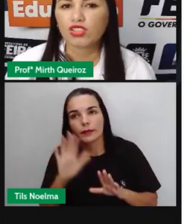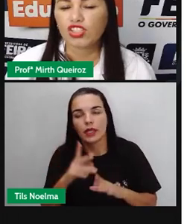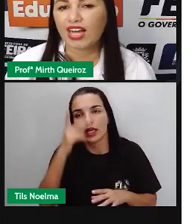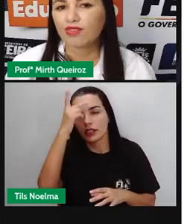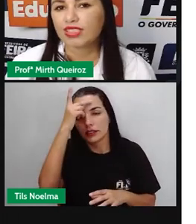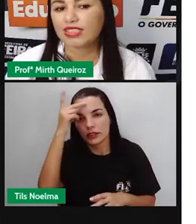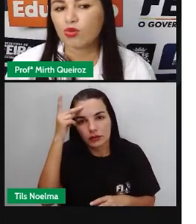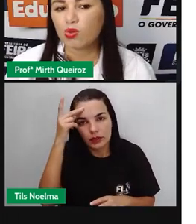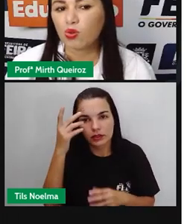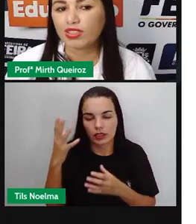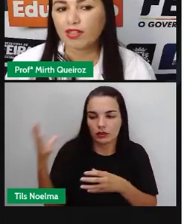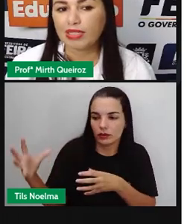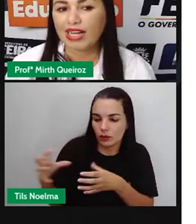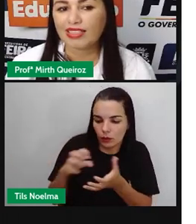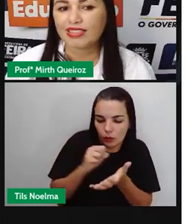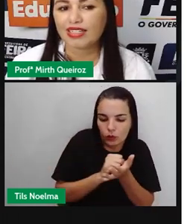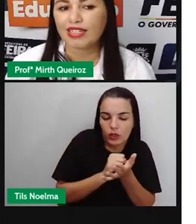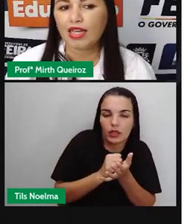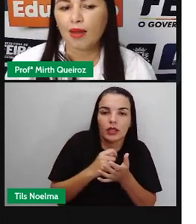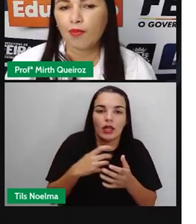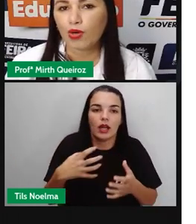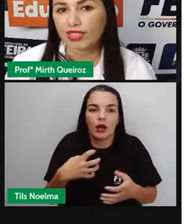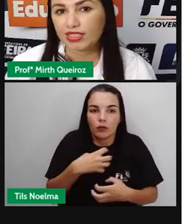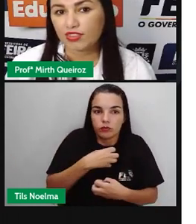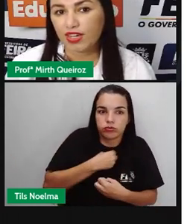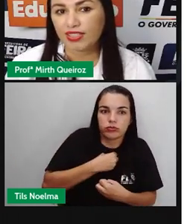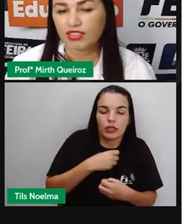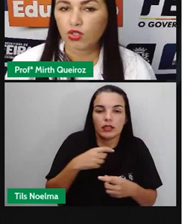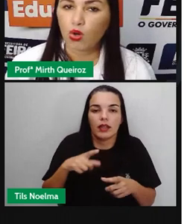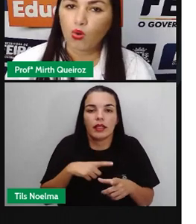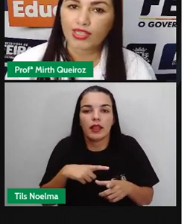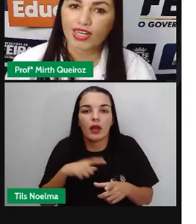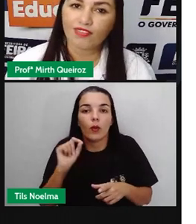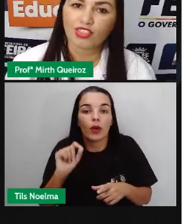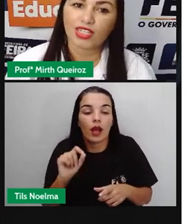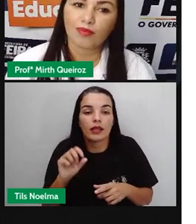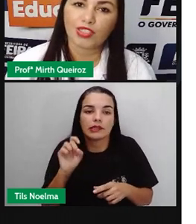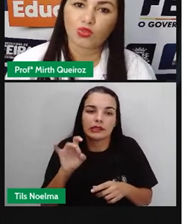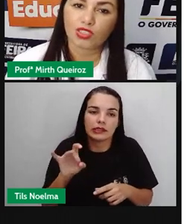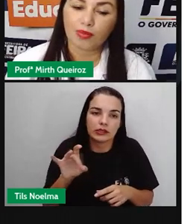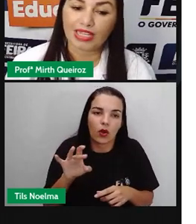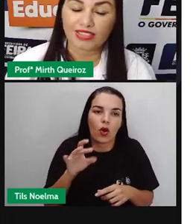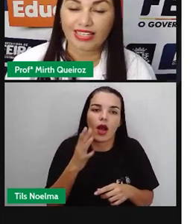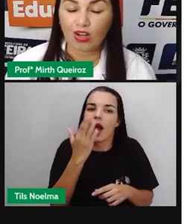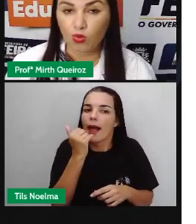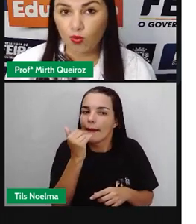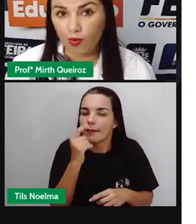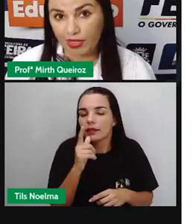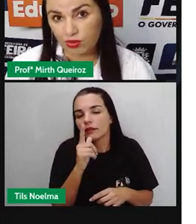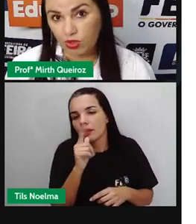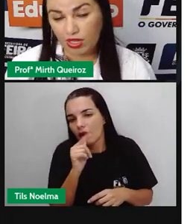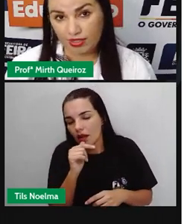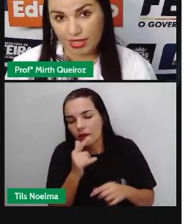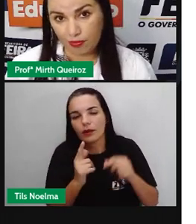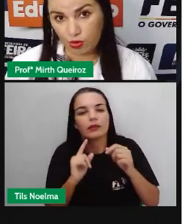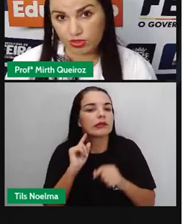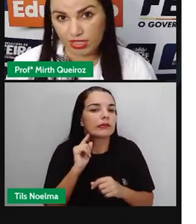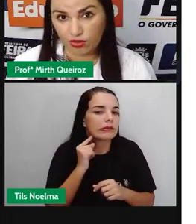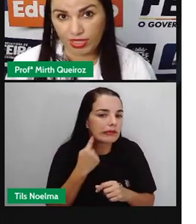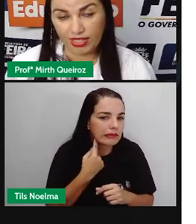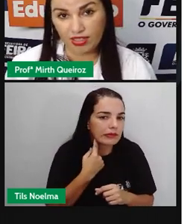partir dessas fontes de água que são contaminadas aí por essas fezes ou através dos alimentos contaminados que em algum momento